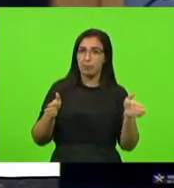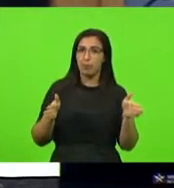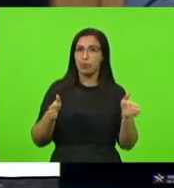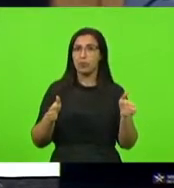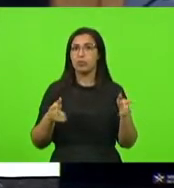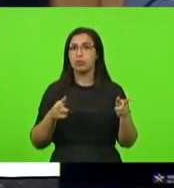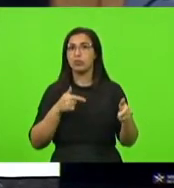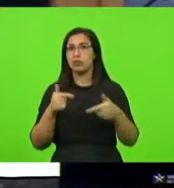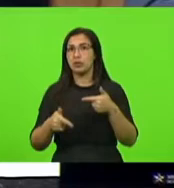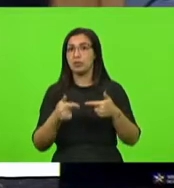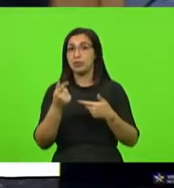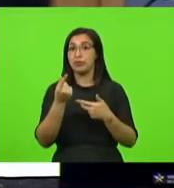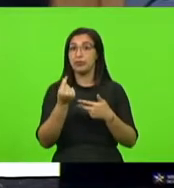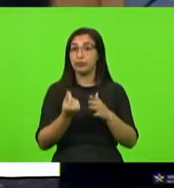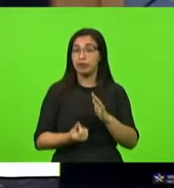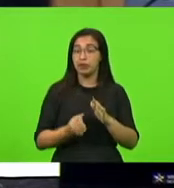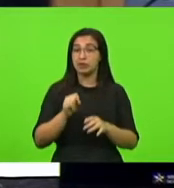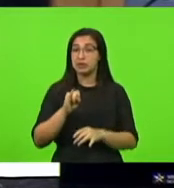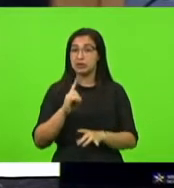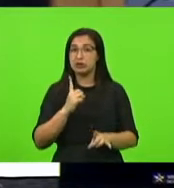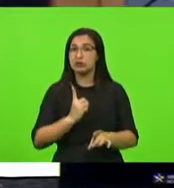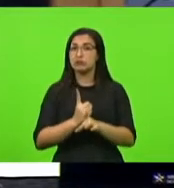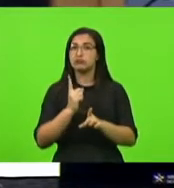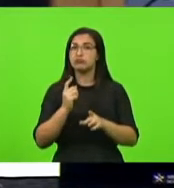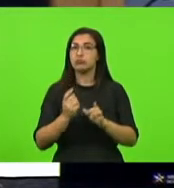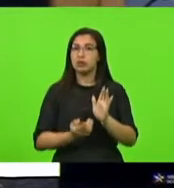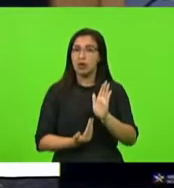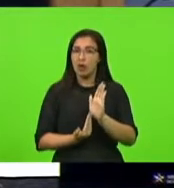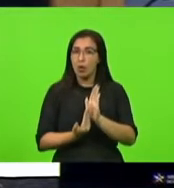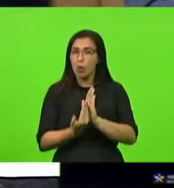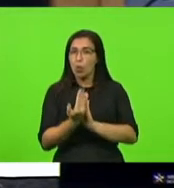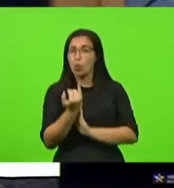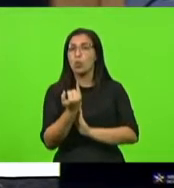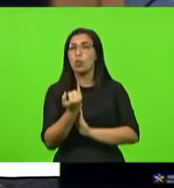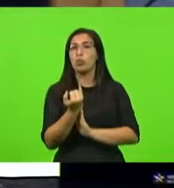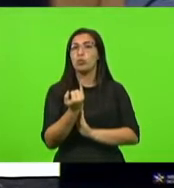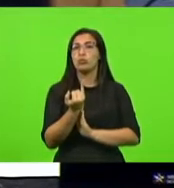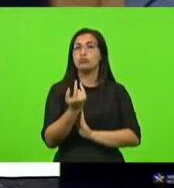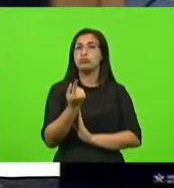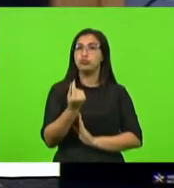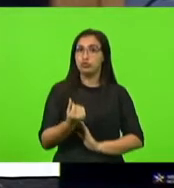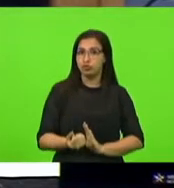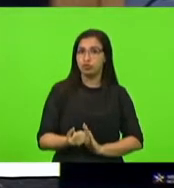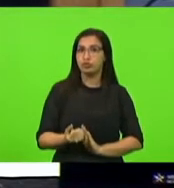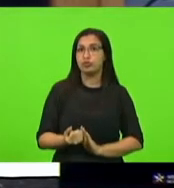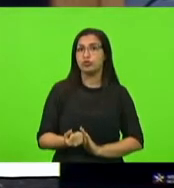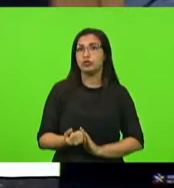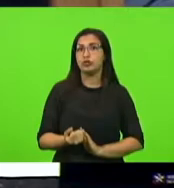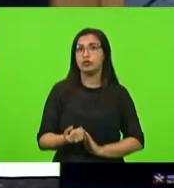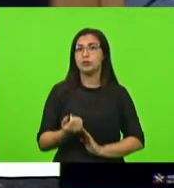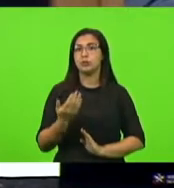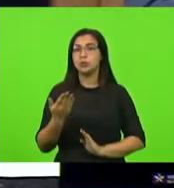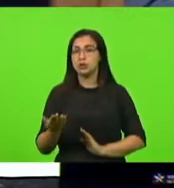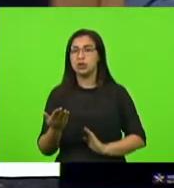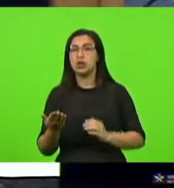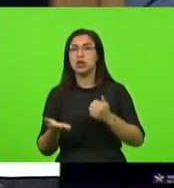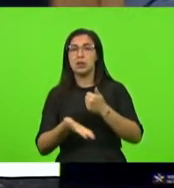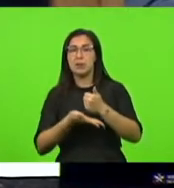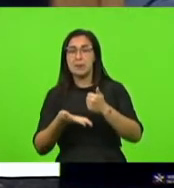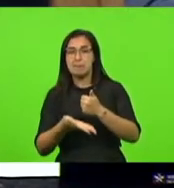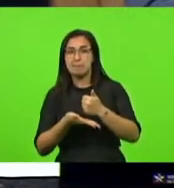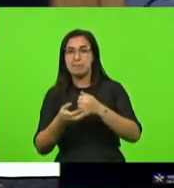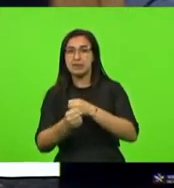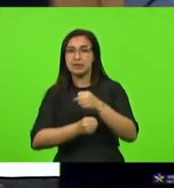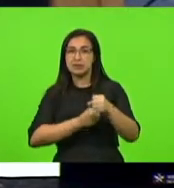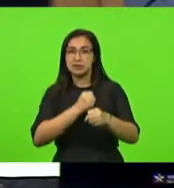financeiro, se for verificado crescimento da receita corrente líquida em relação àquela estimada no orçamento